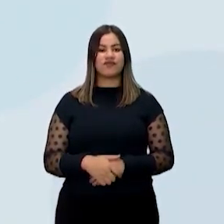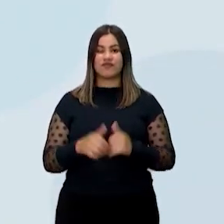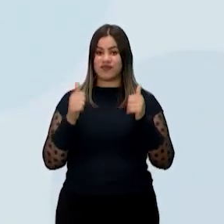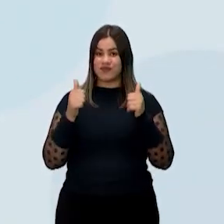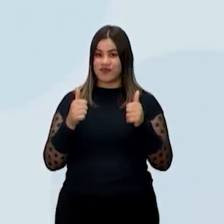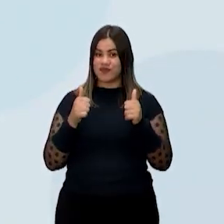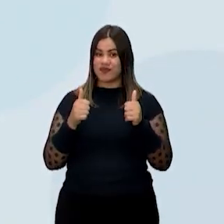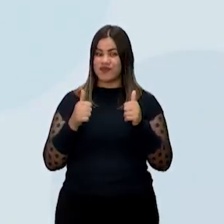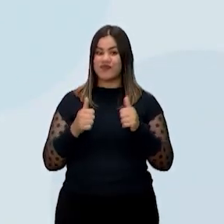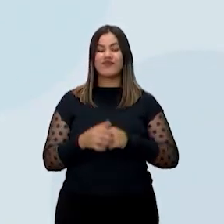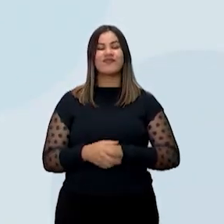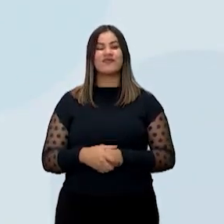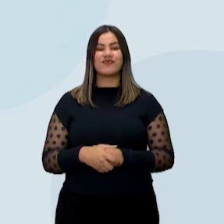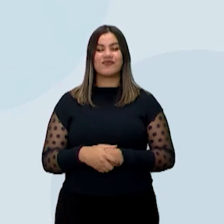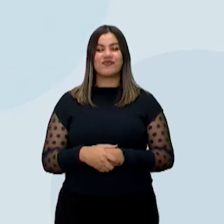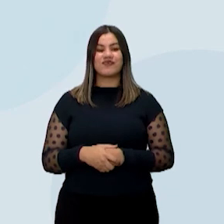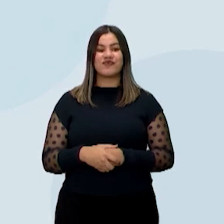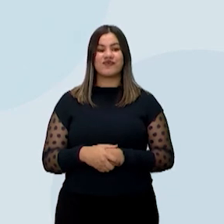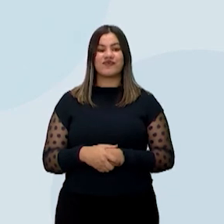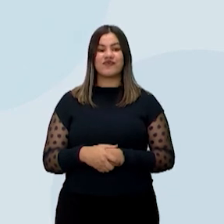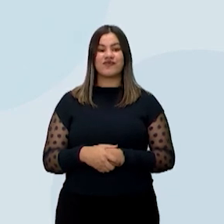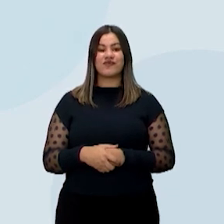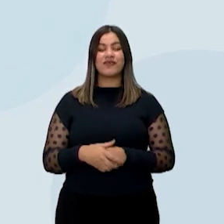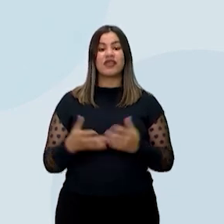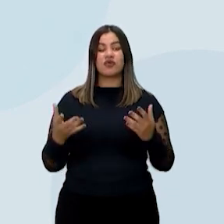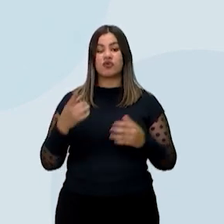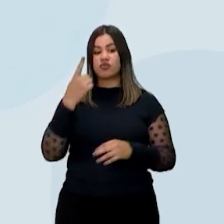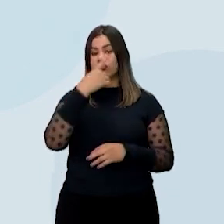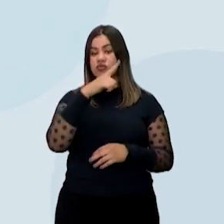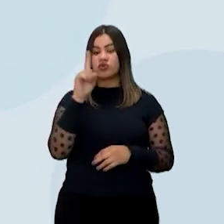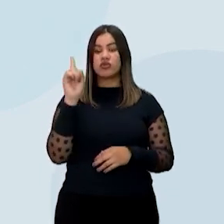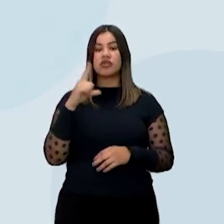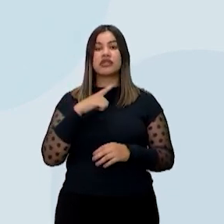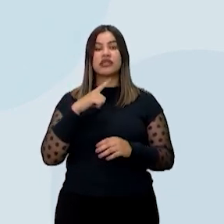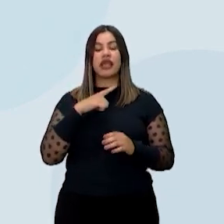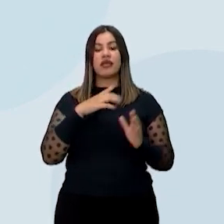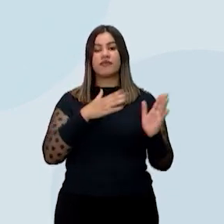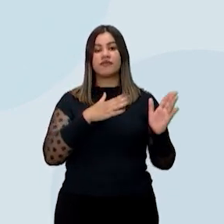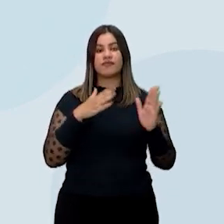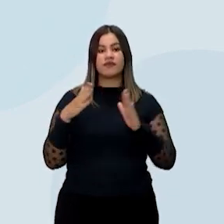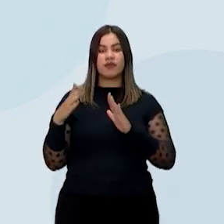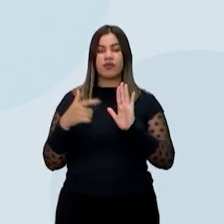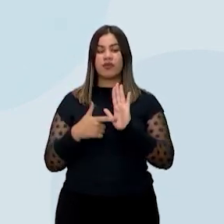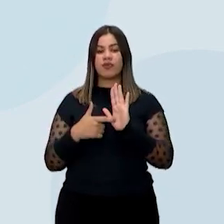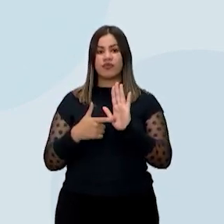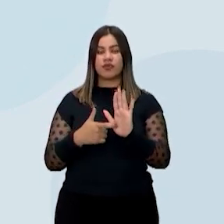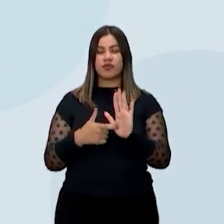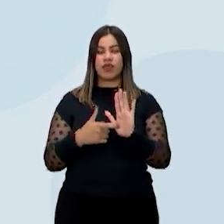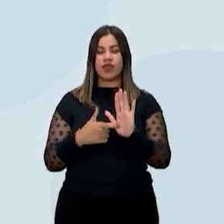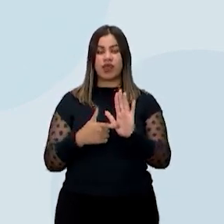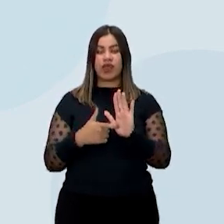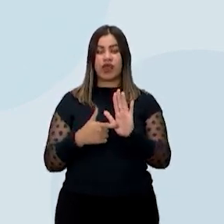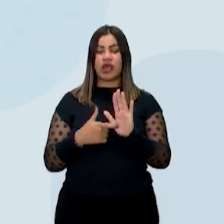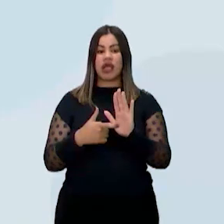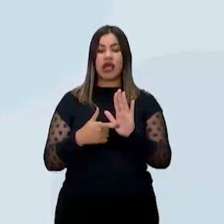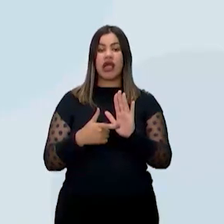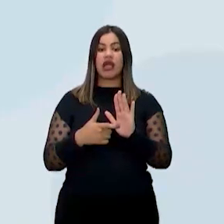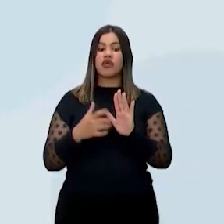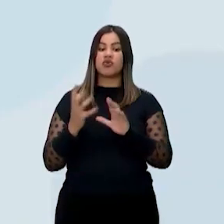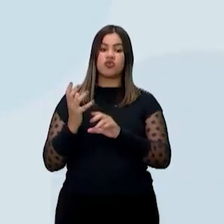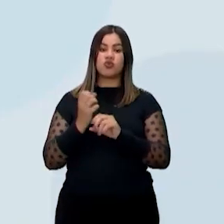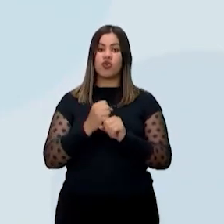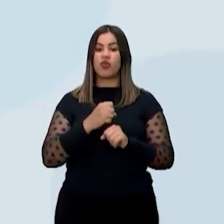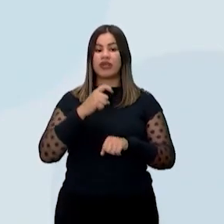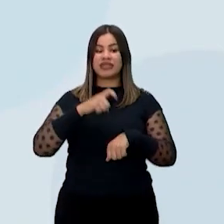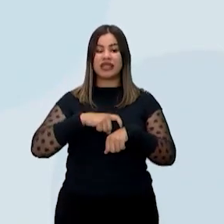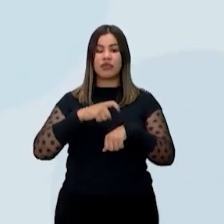certo? Então, por último, a gente tem aqui uma apresentação para vocês, eu vou contar, não vai dar tempo de vocês resolverem, então